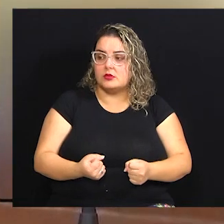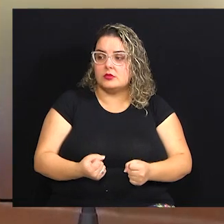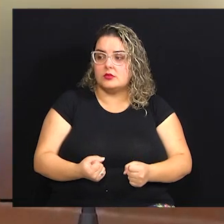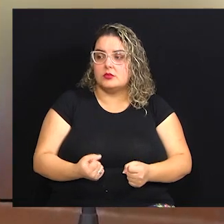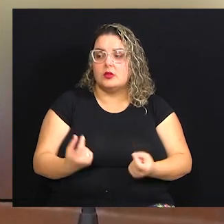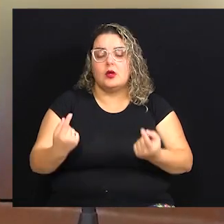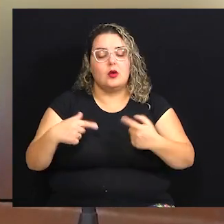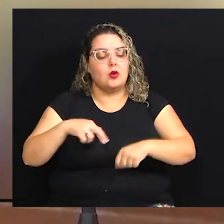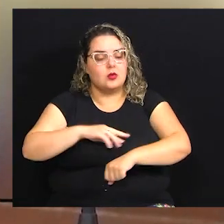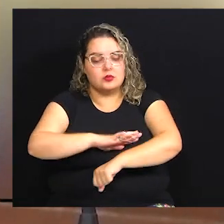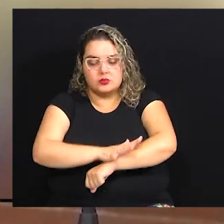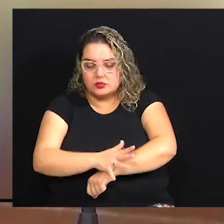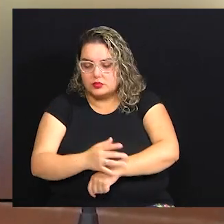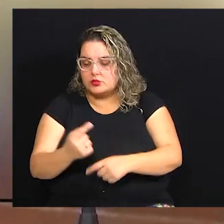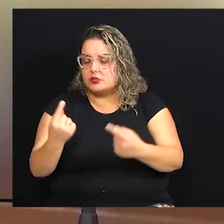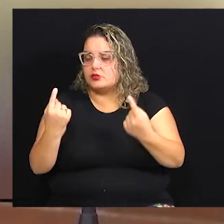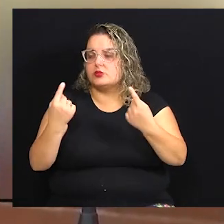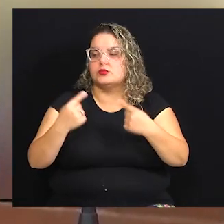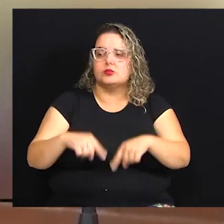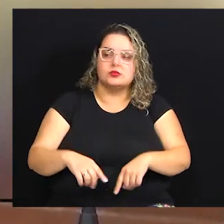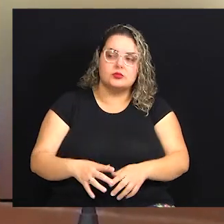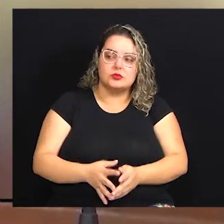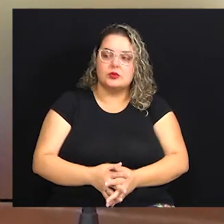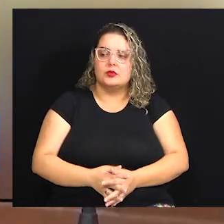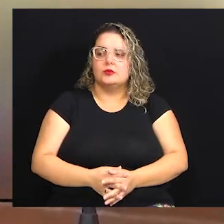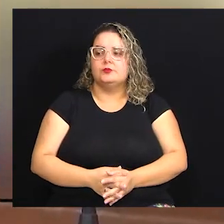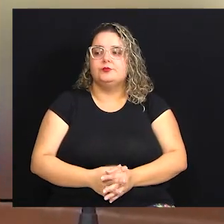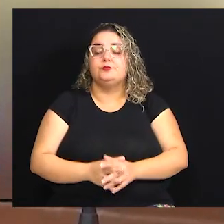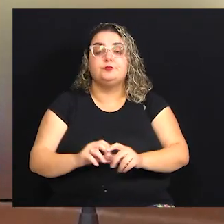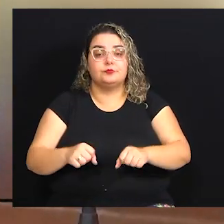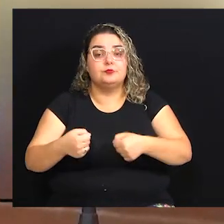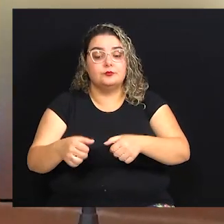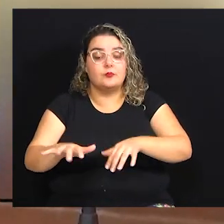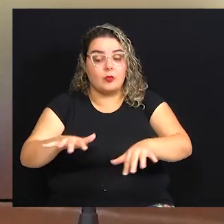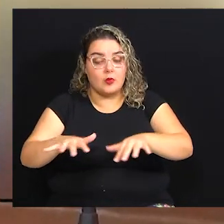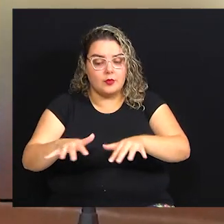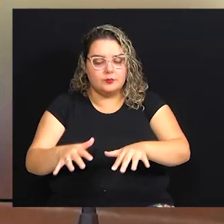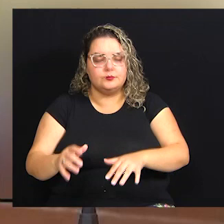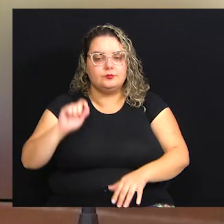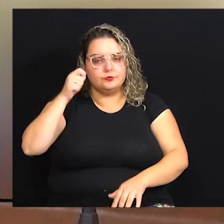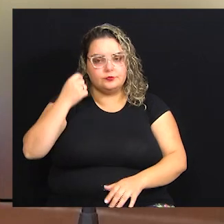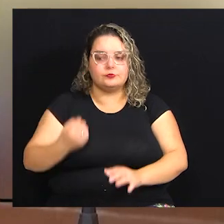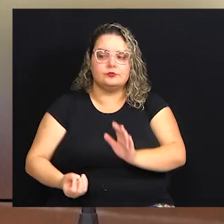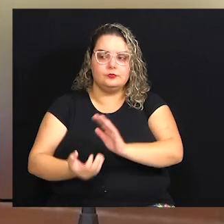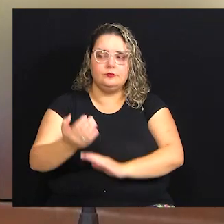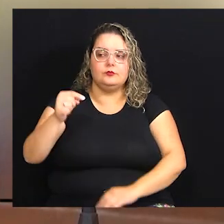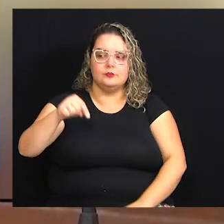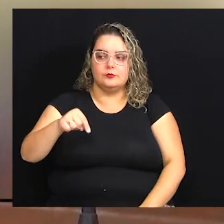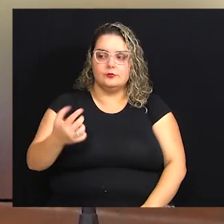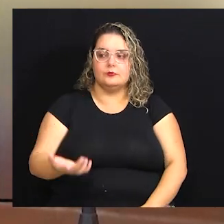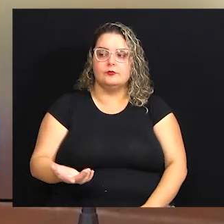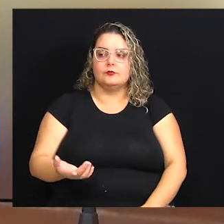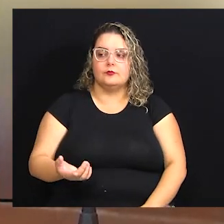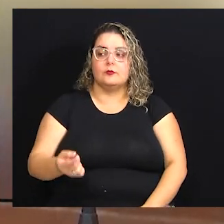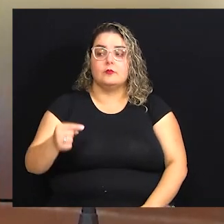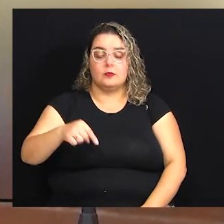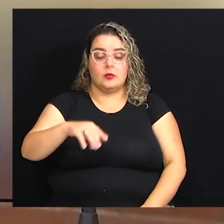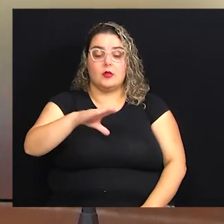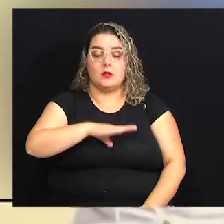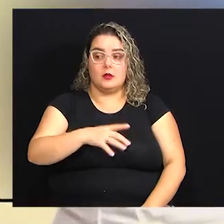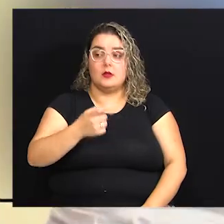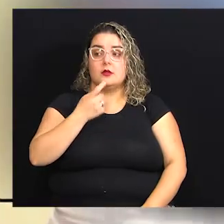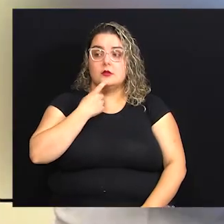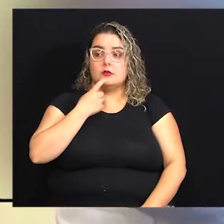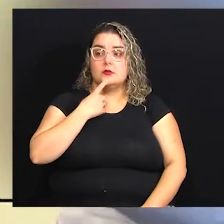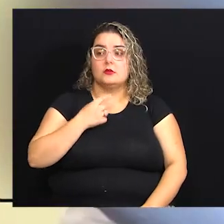né, antirracistas, lutadores, inclusive, forjados no movimento negro, enfim, saíram dessa